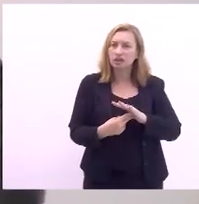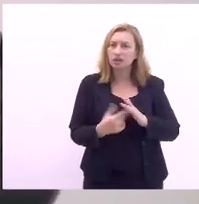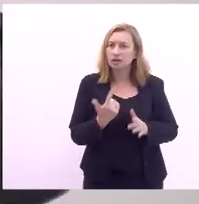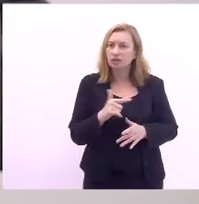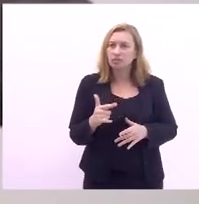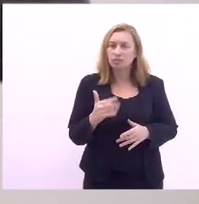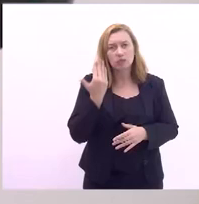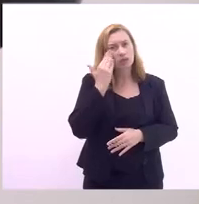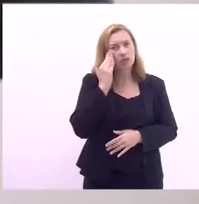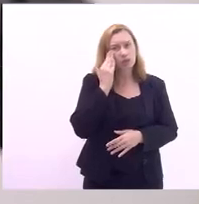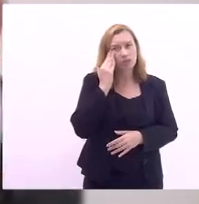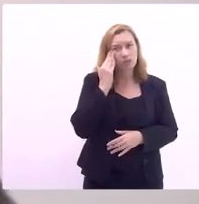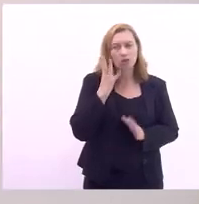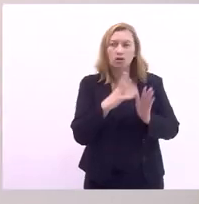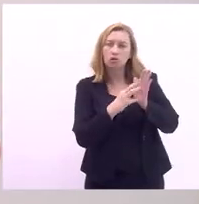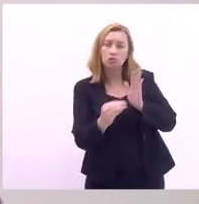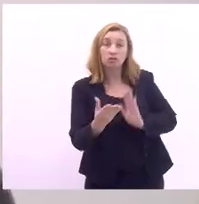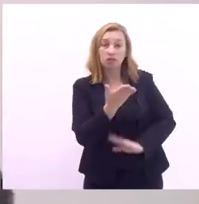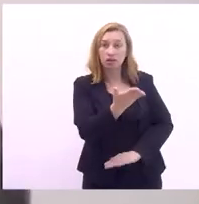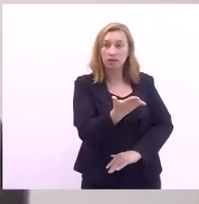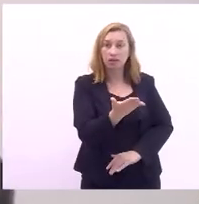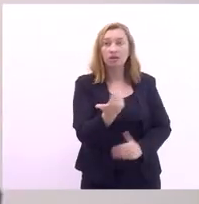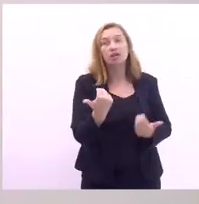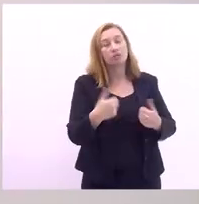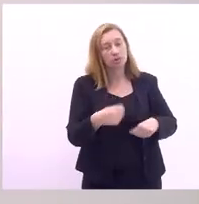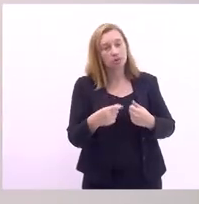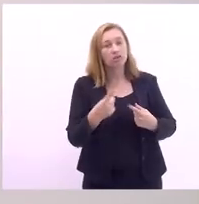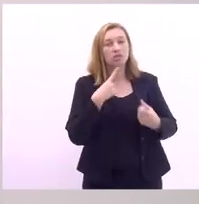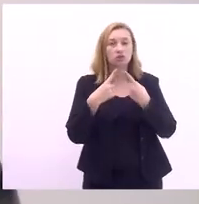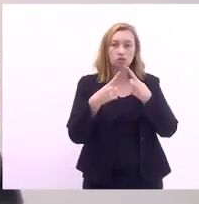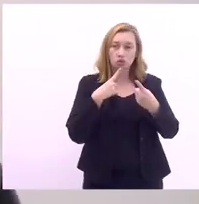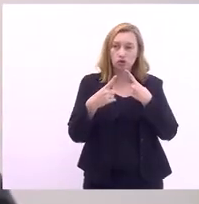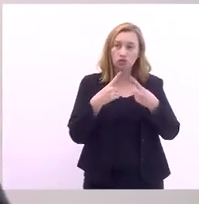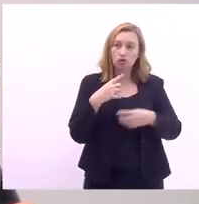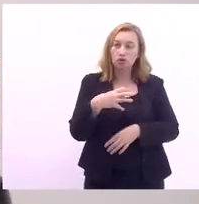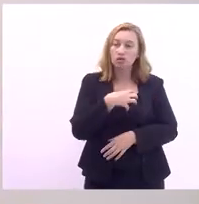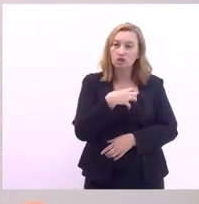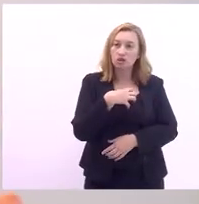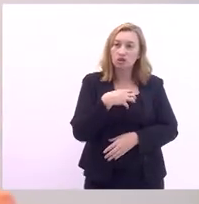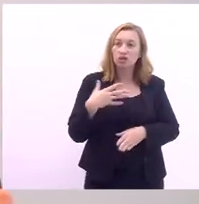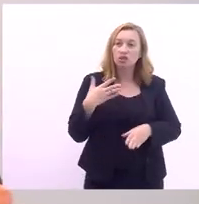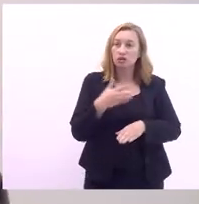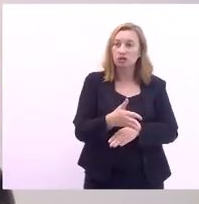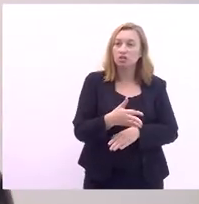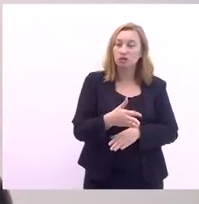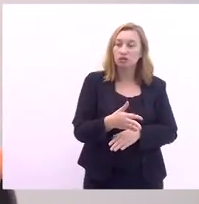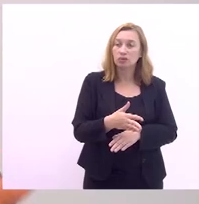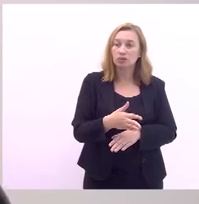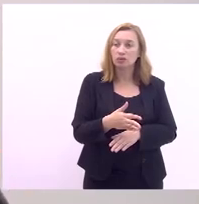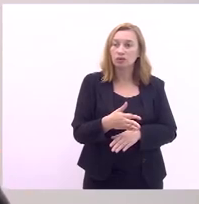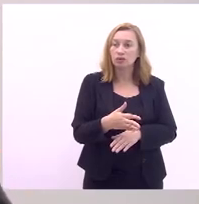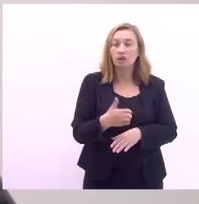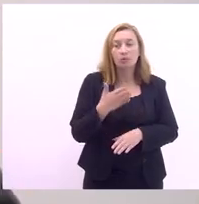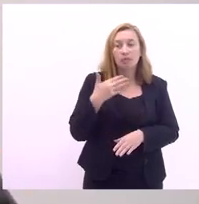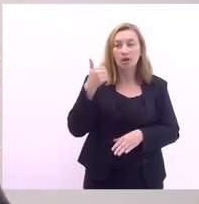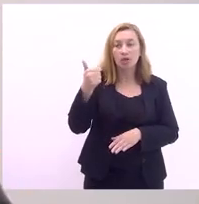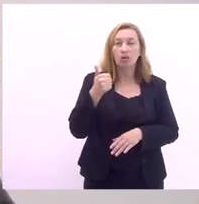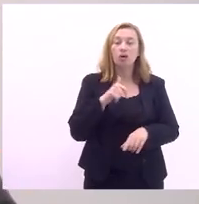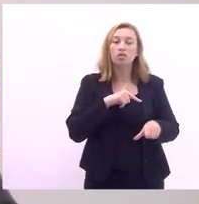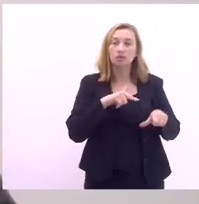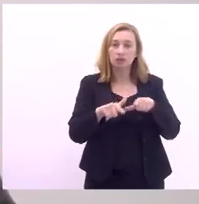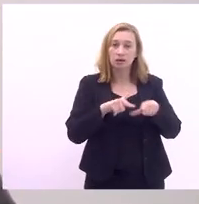uma compreensão de que o modelo está aí. E é preciso ser debatido no sentido de chegar à prestação de melhores